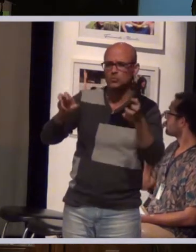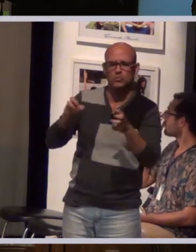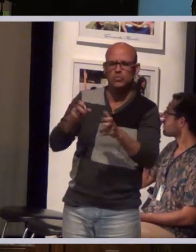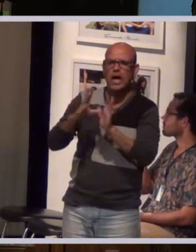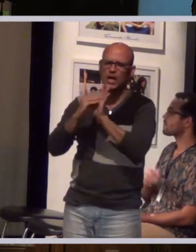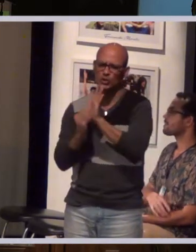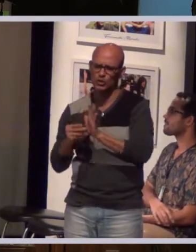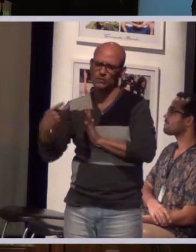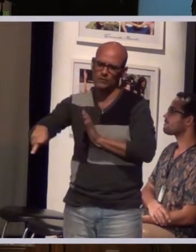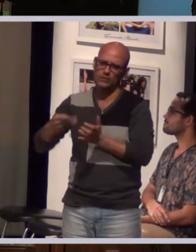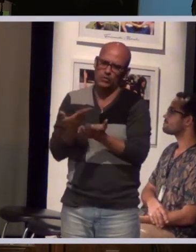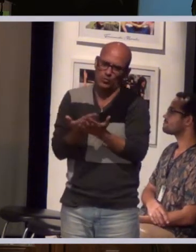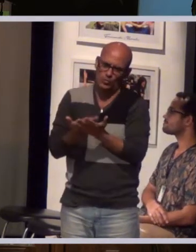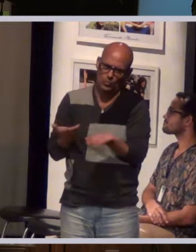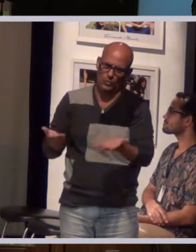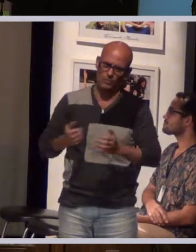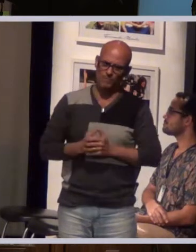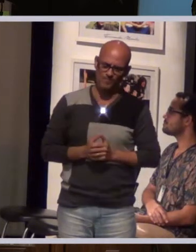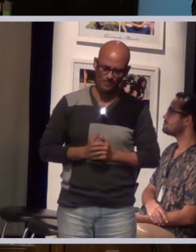escolares.